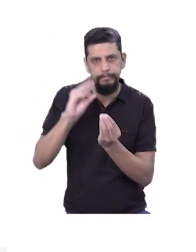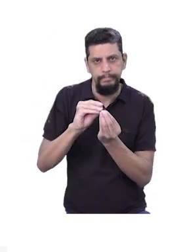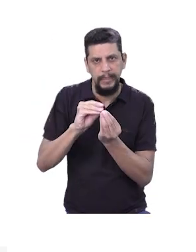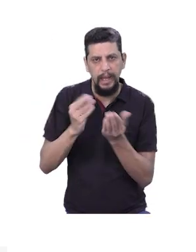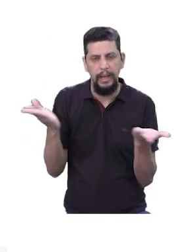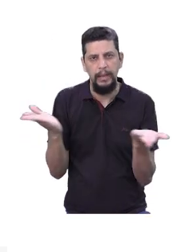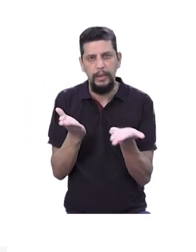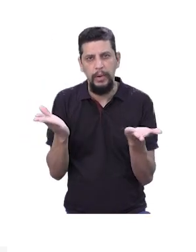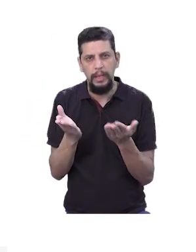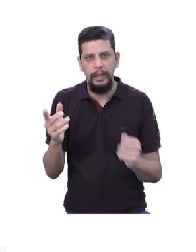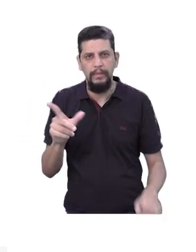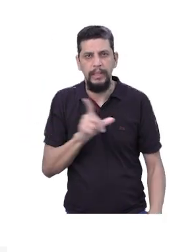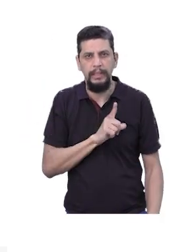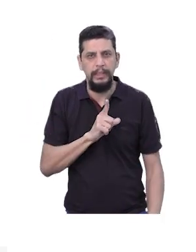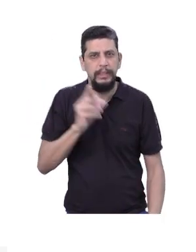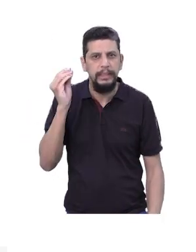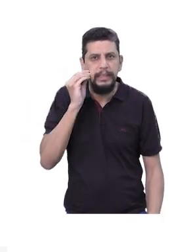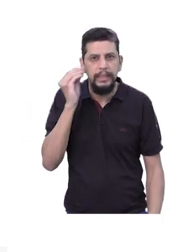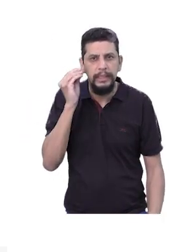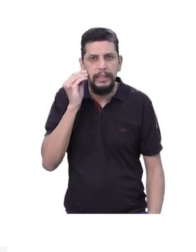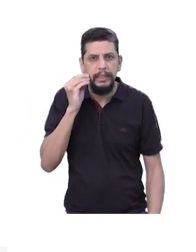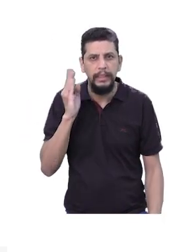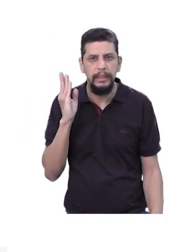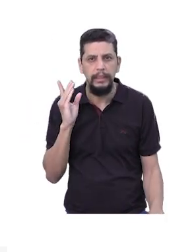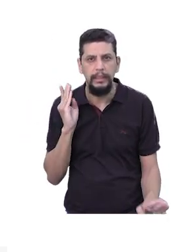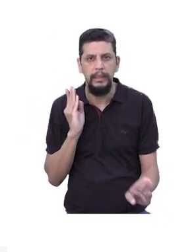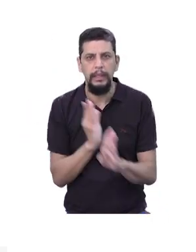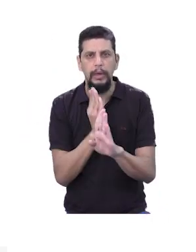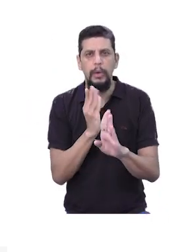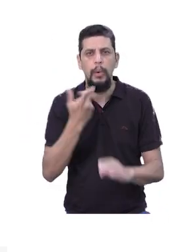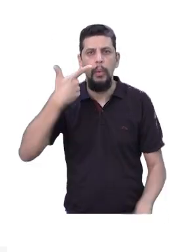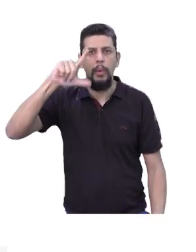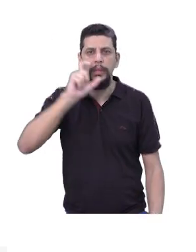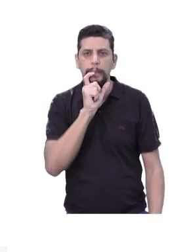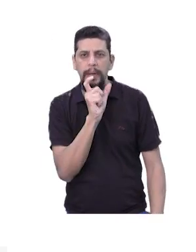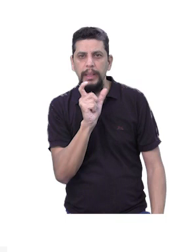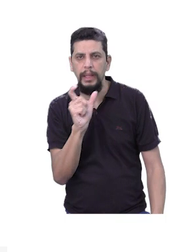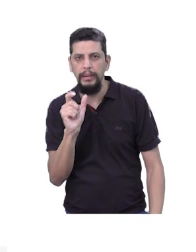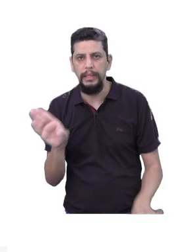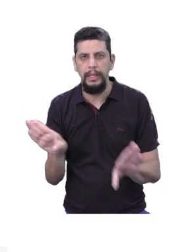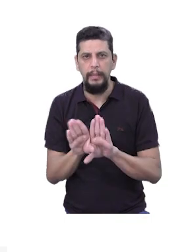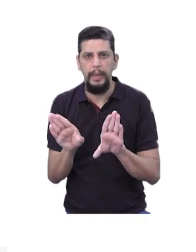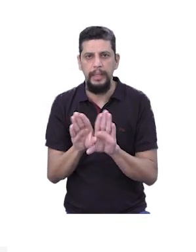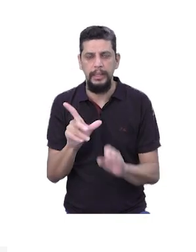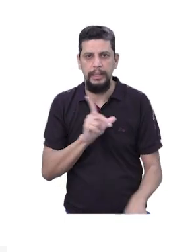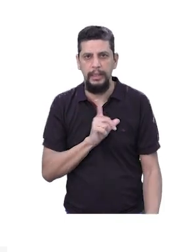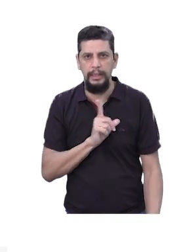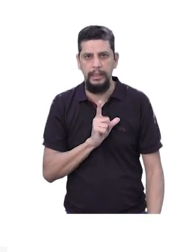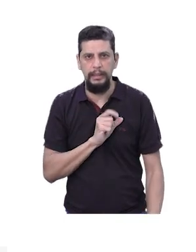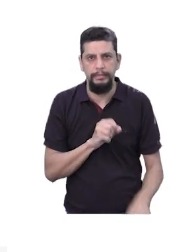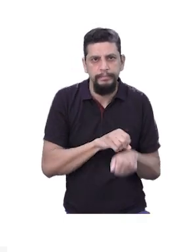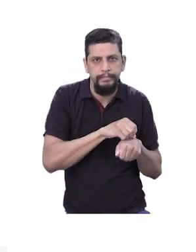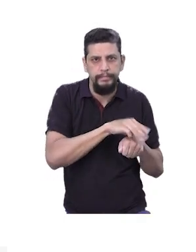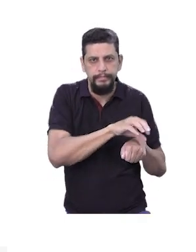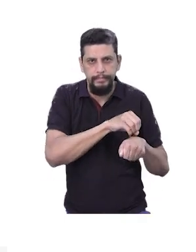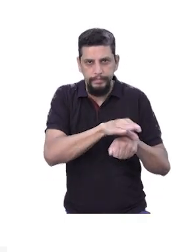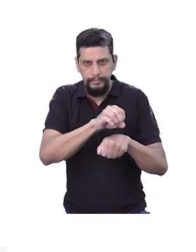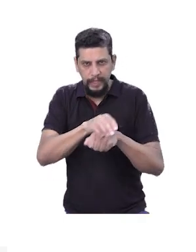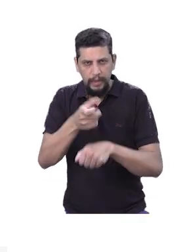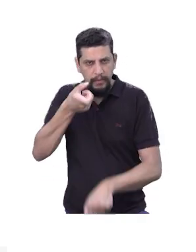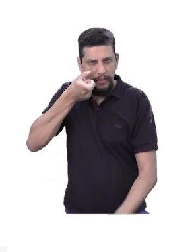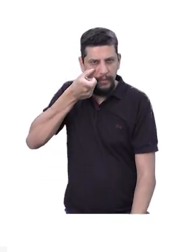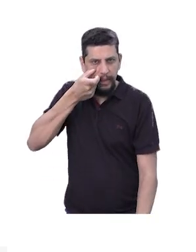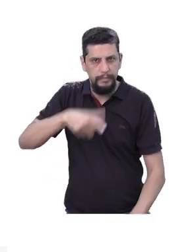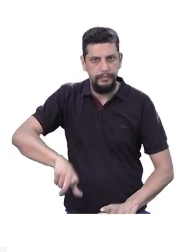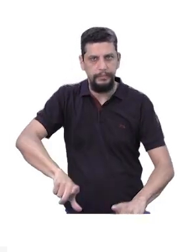Então, vamos ver lá. Agora, a gente vai tentar achar a outra palavrinha. Outra palavrinha que tá ali escondida. Também a gente trouxe pistas.